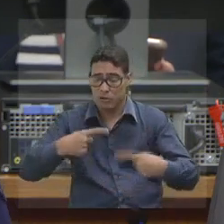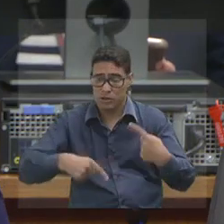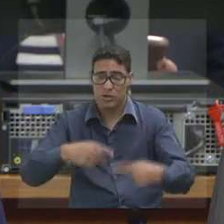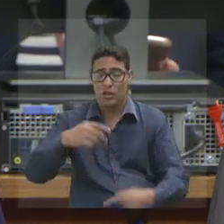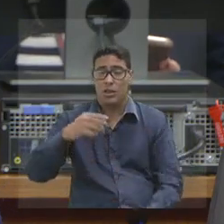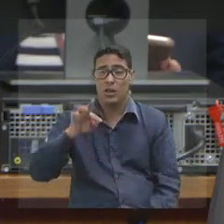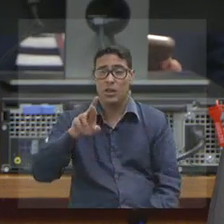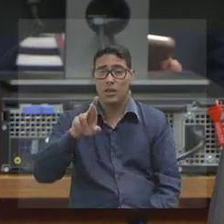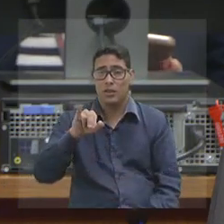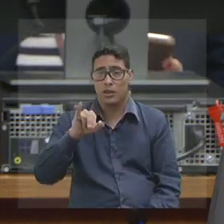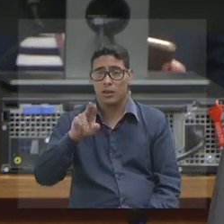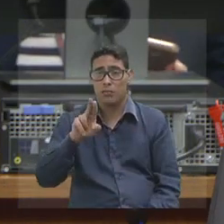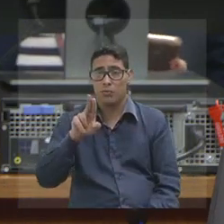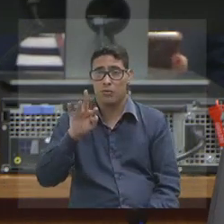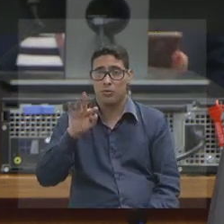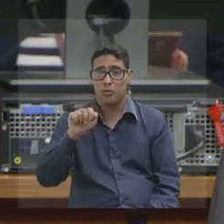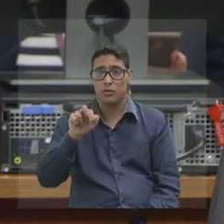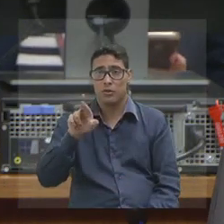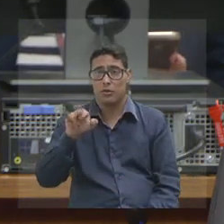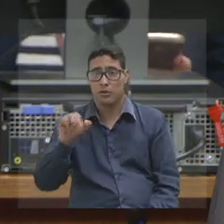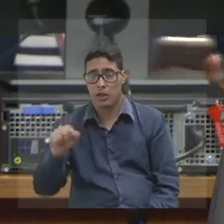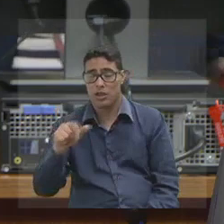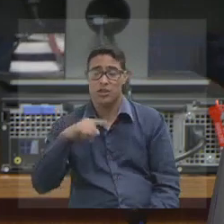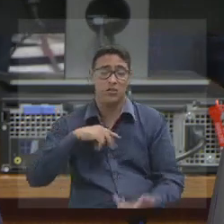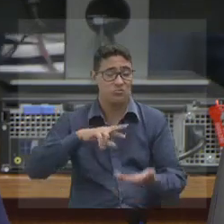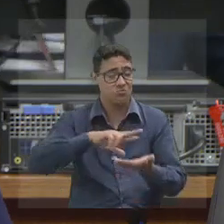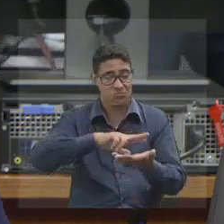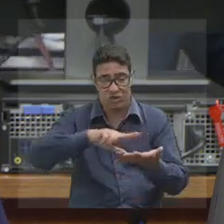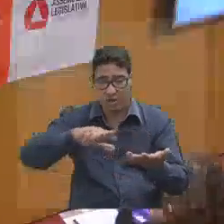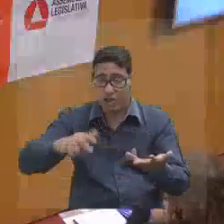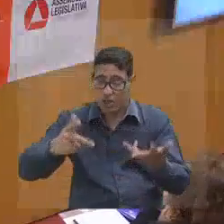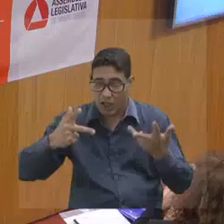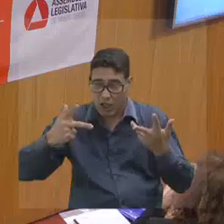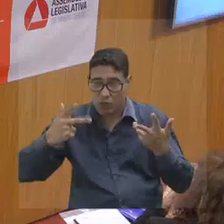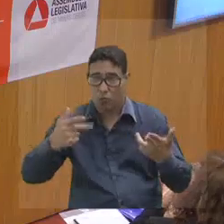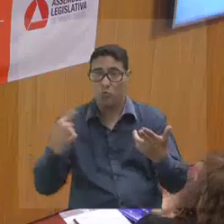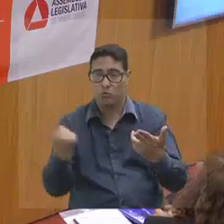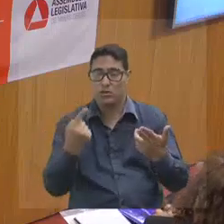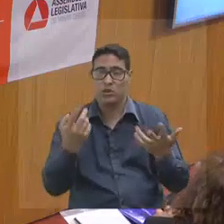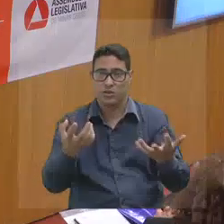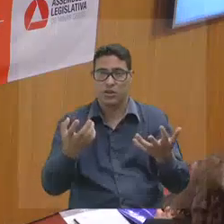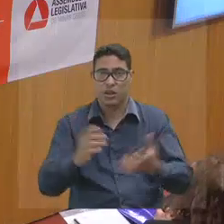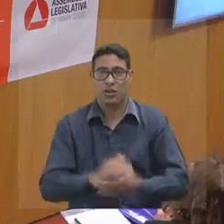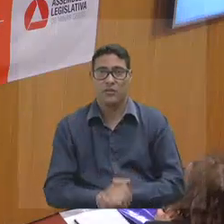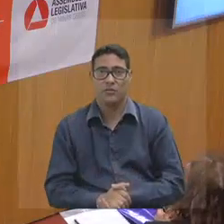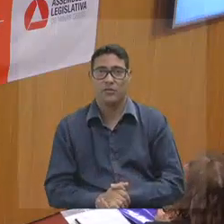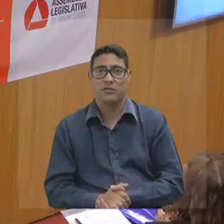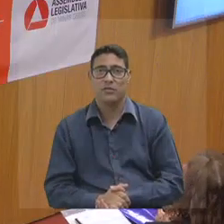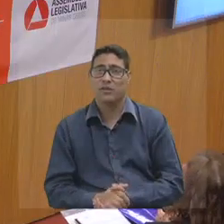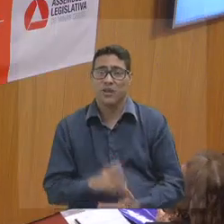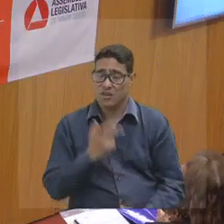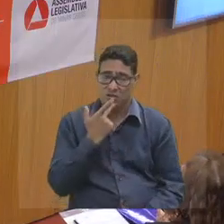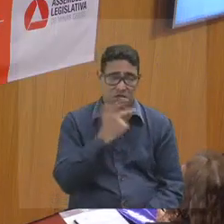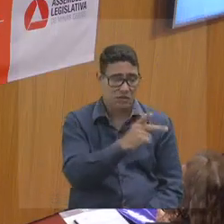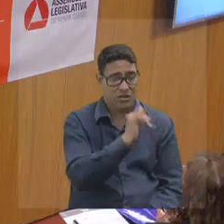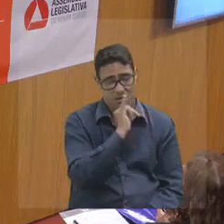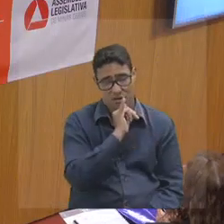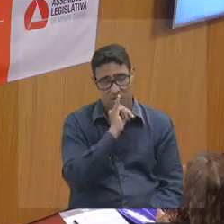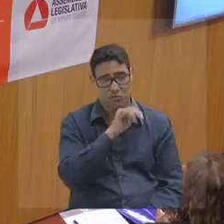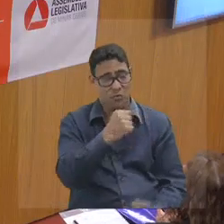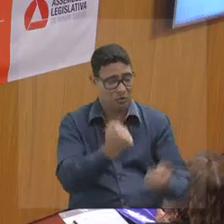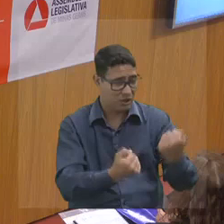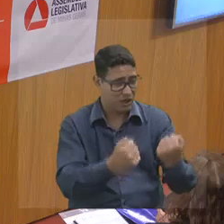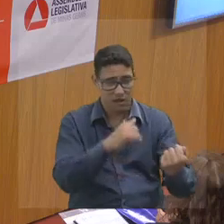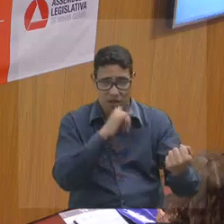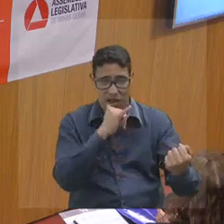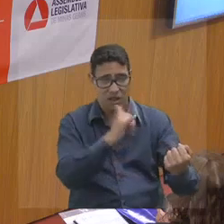é tão diferenciada como nós gostaríamos eu não vou falar do elétrico aqui do carro elétrico porque isso já é